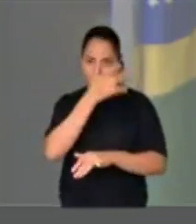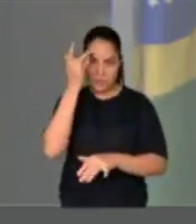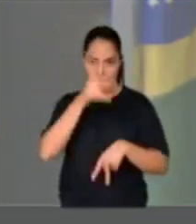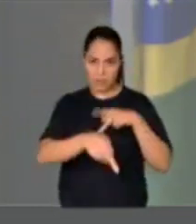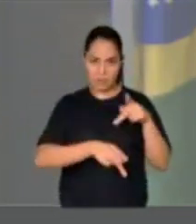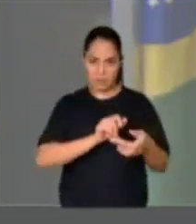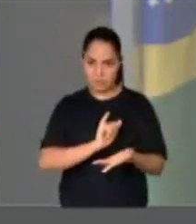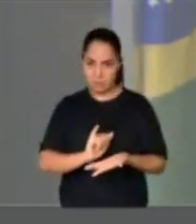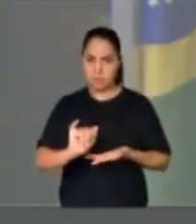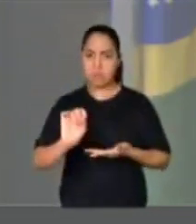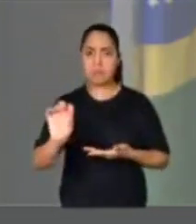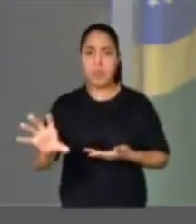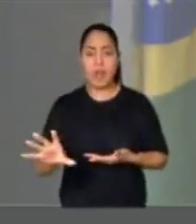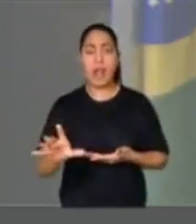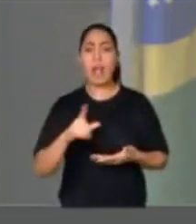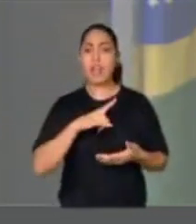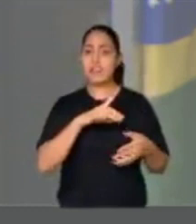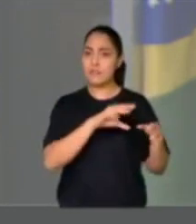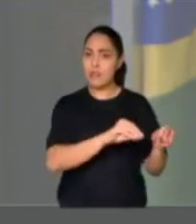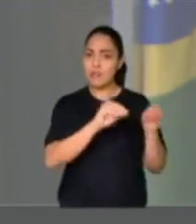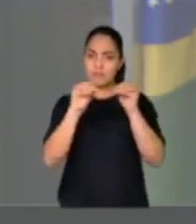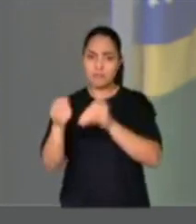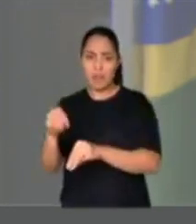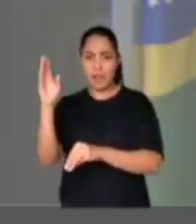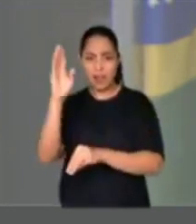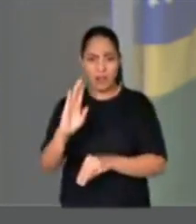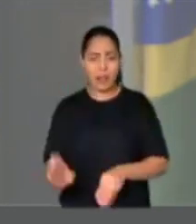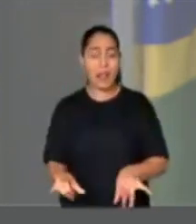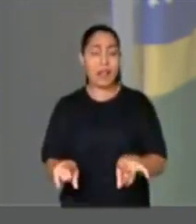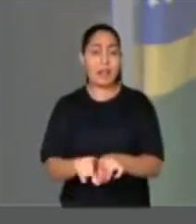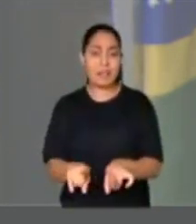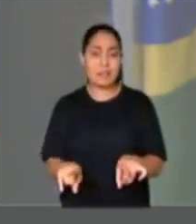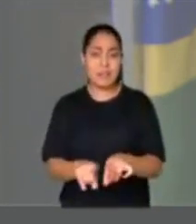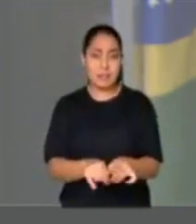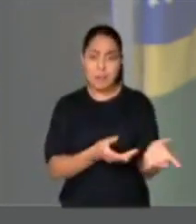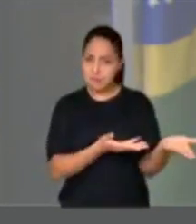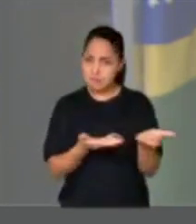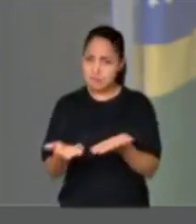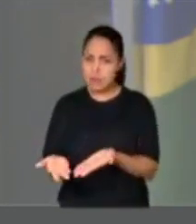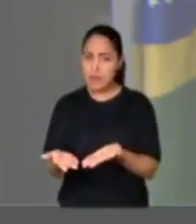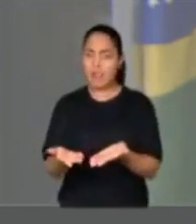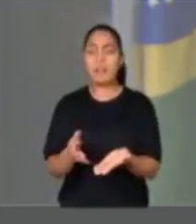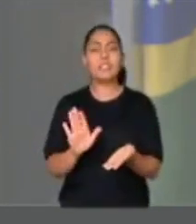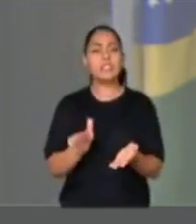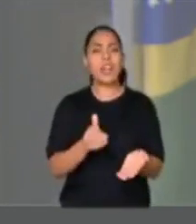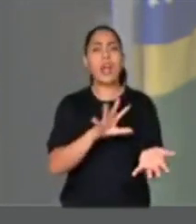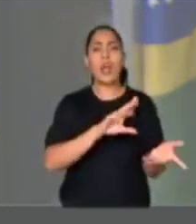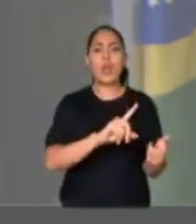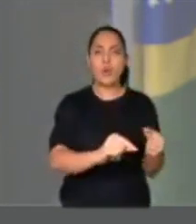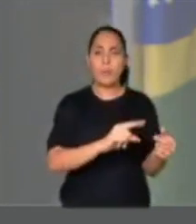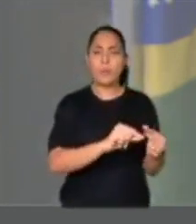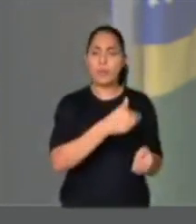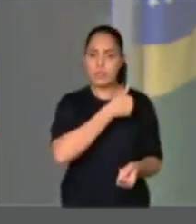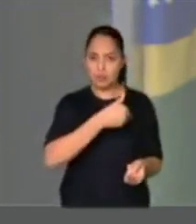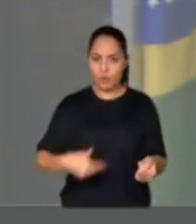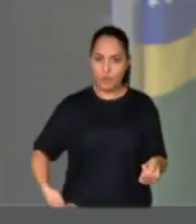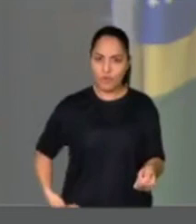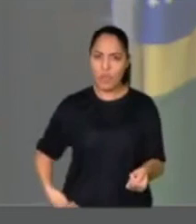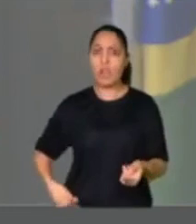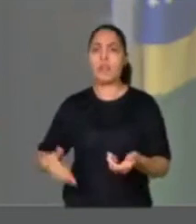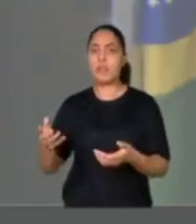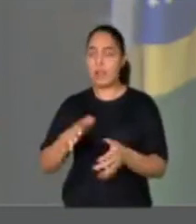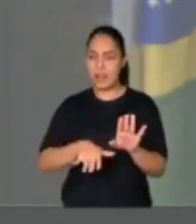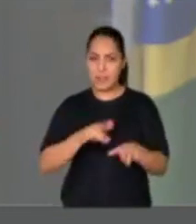do Itamaraty, de que o governo japonês recebeu há muito tempo e ainda recebe, ainda acolhe